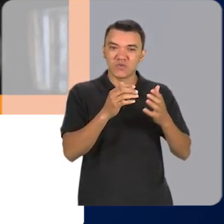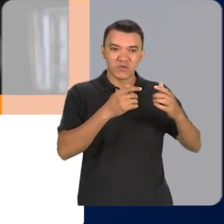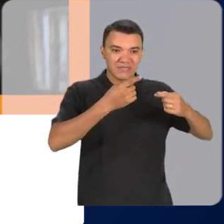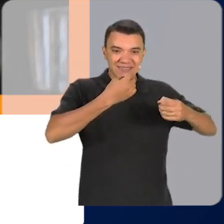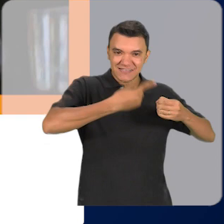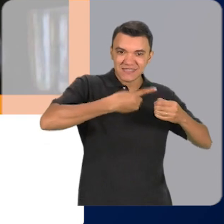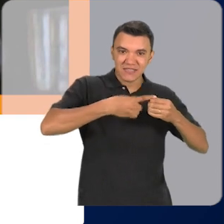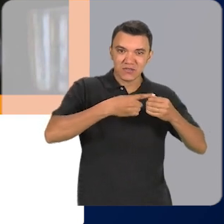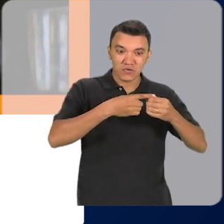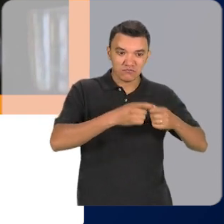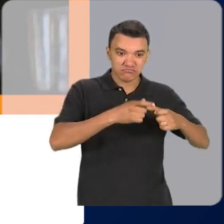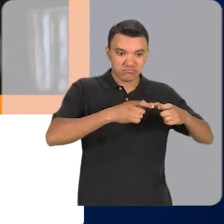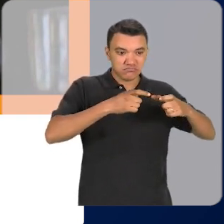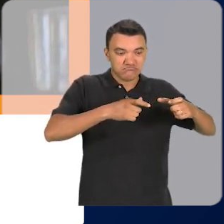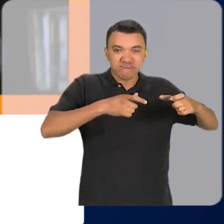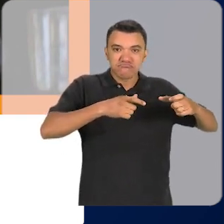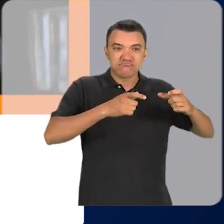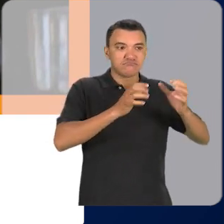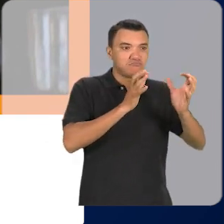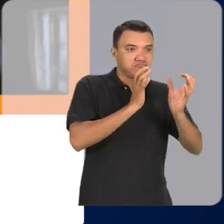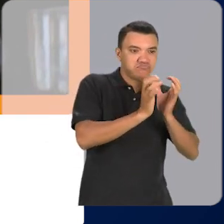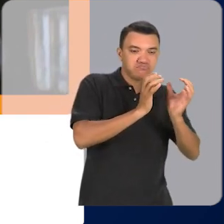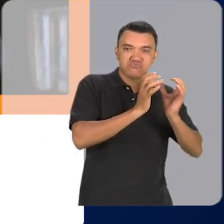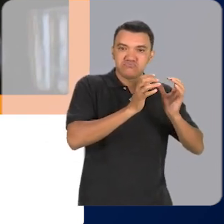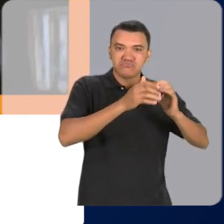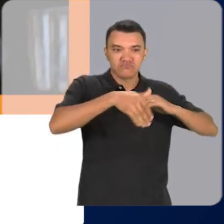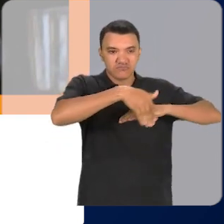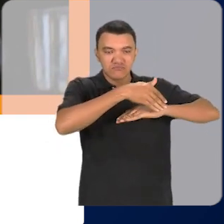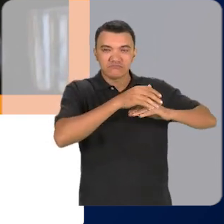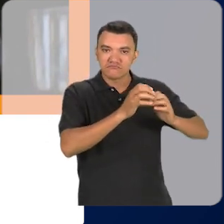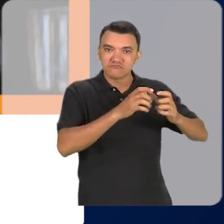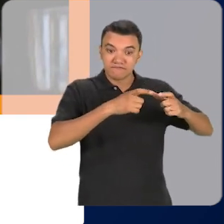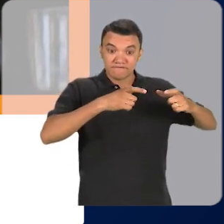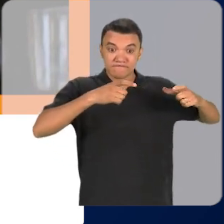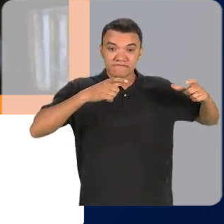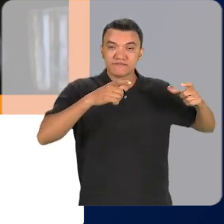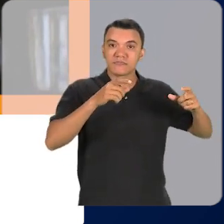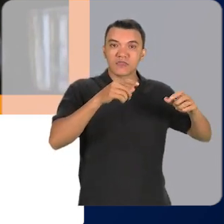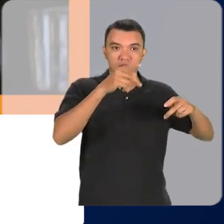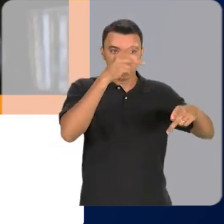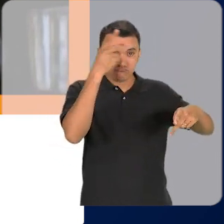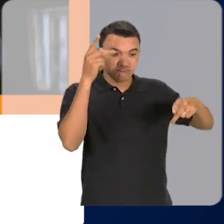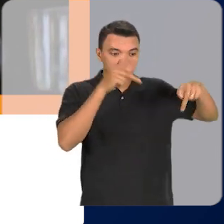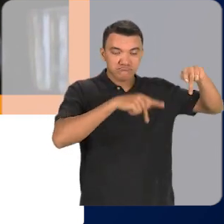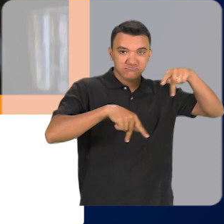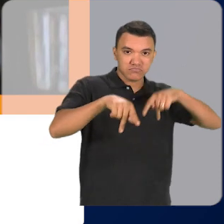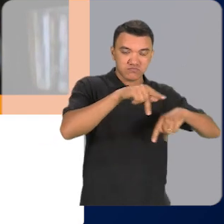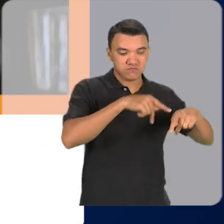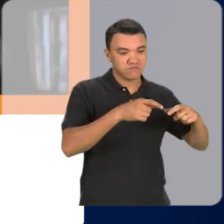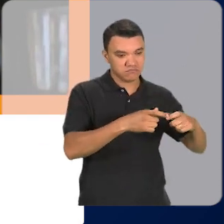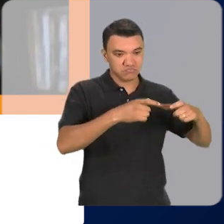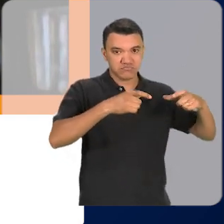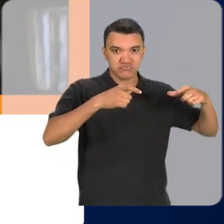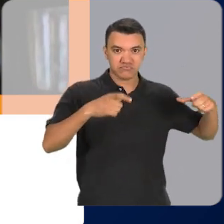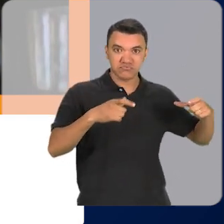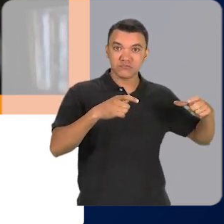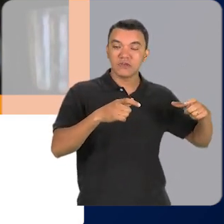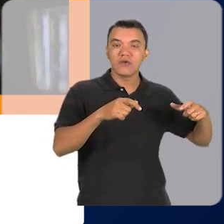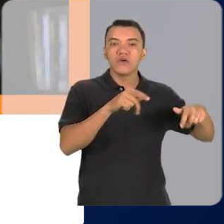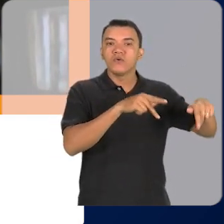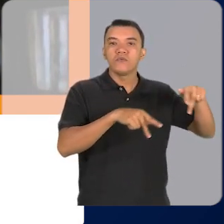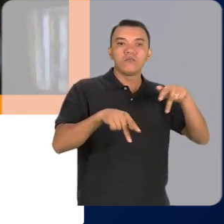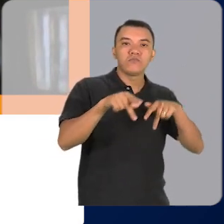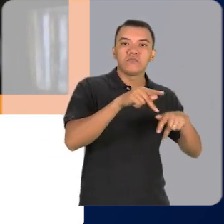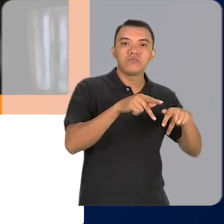de urbanização. Então, a gente vai ter um aumento demográfico, né, e na composição desse aumento